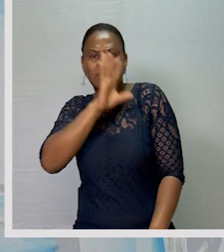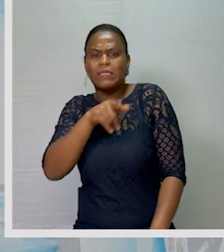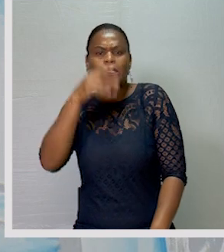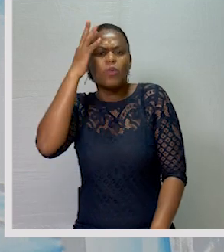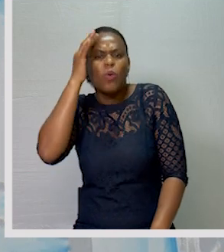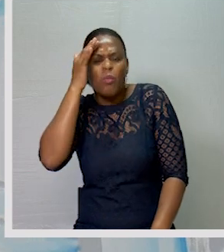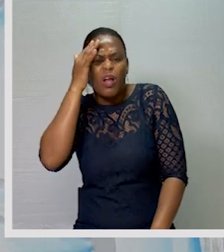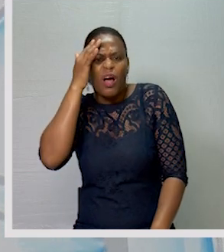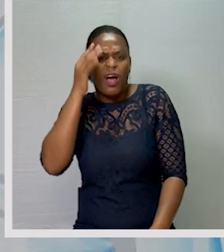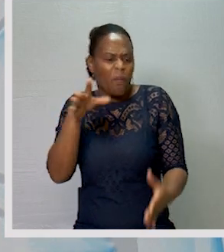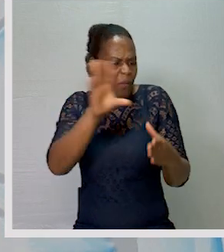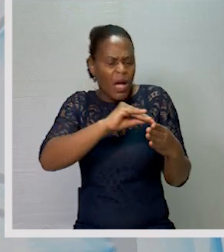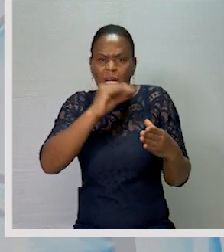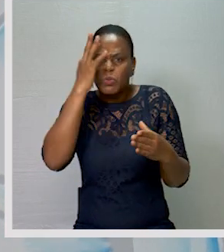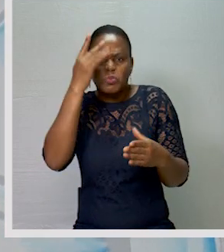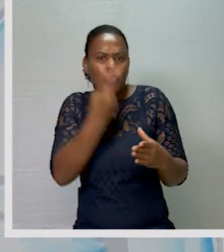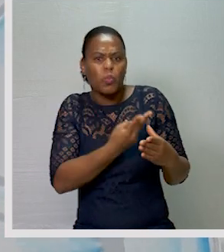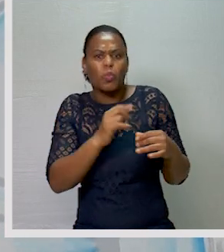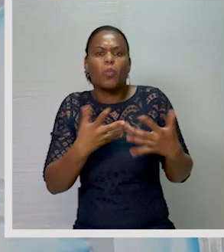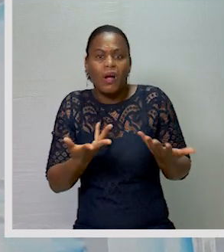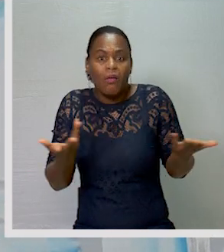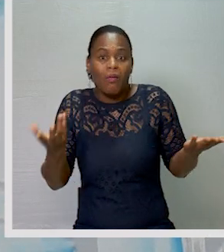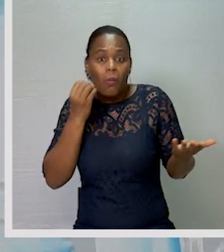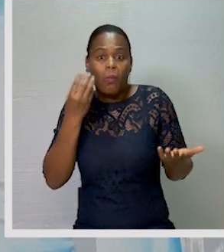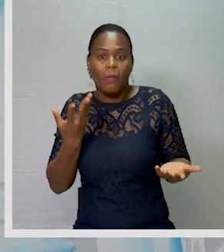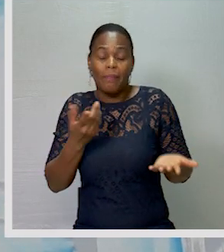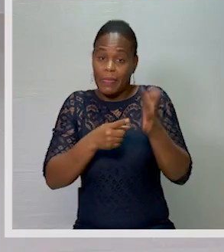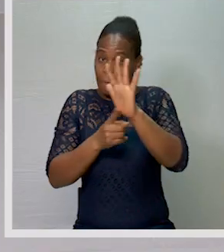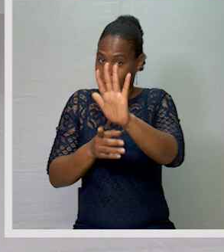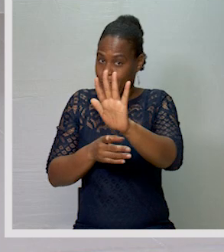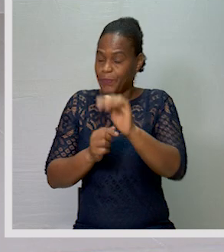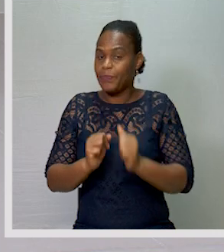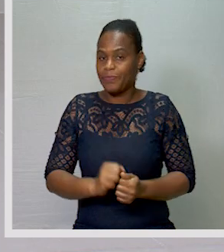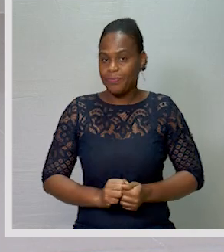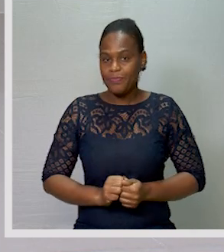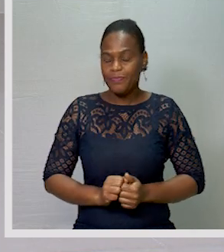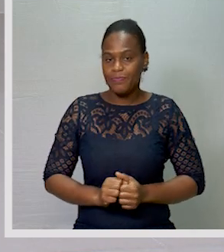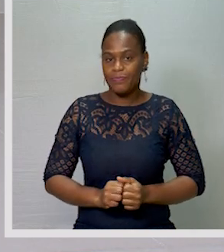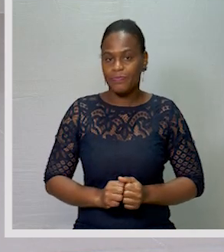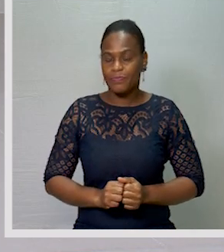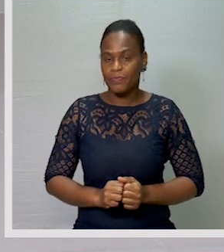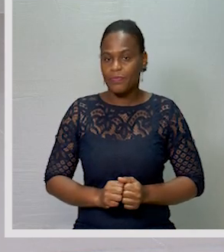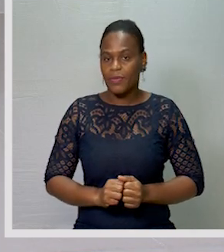se um número tiver mais do que 2 algarismos, por exemplo,